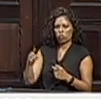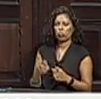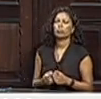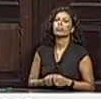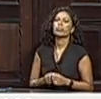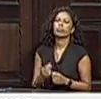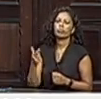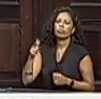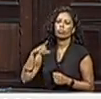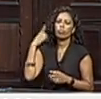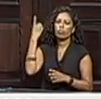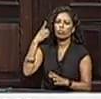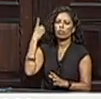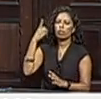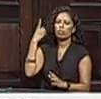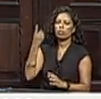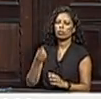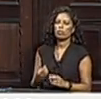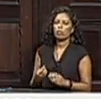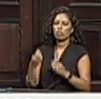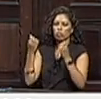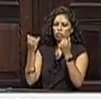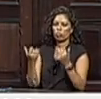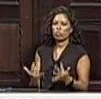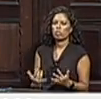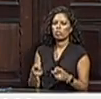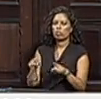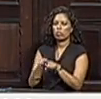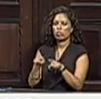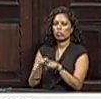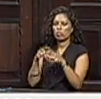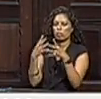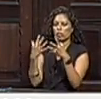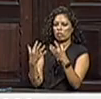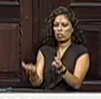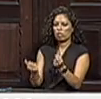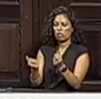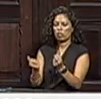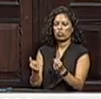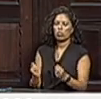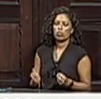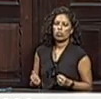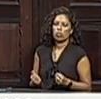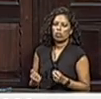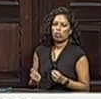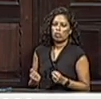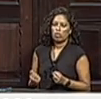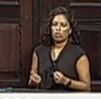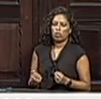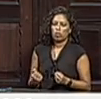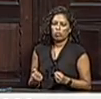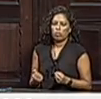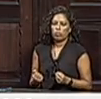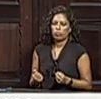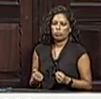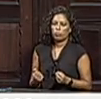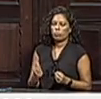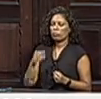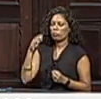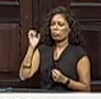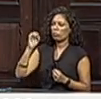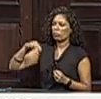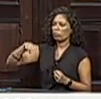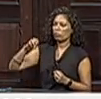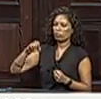Nós estamos acompanhando a emenda do deputado Luiz Paulo, que prevê, solicita, pede